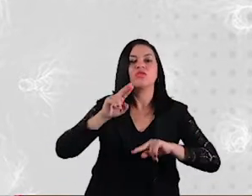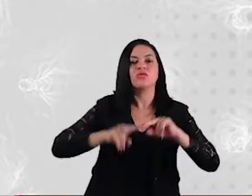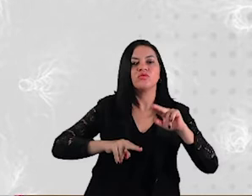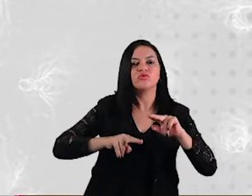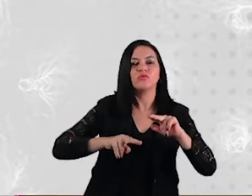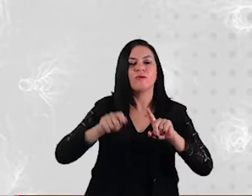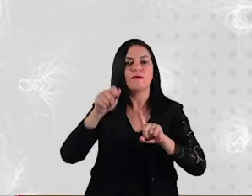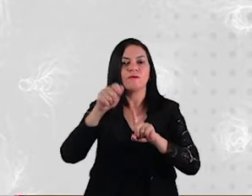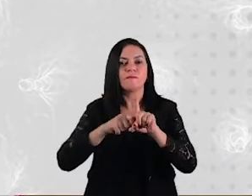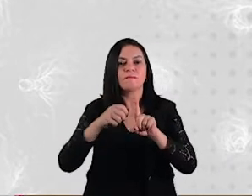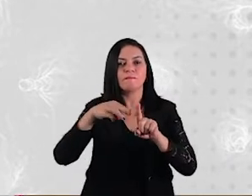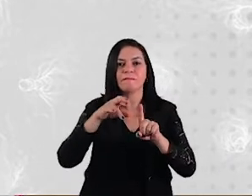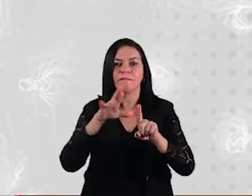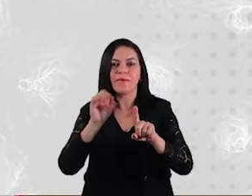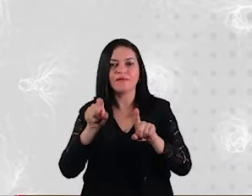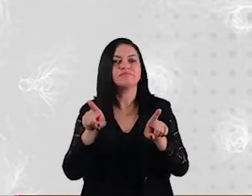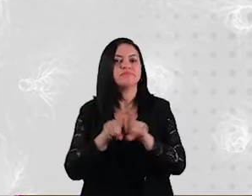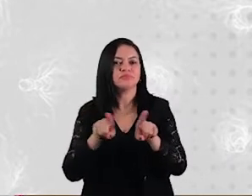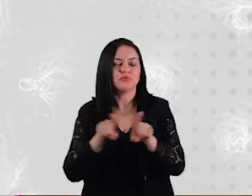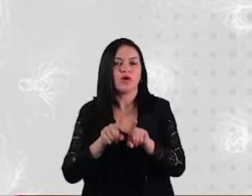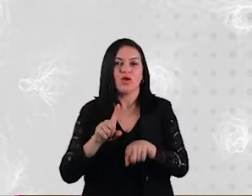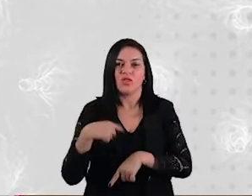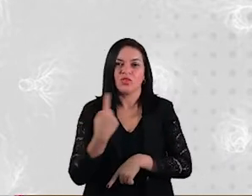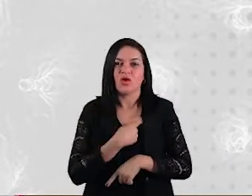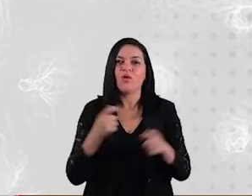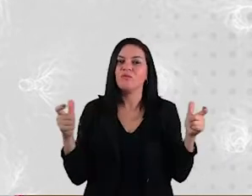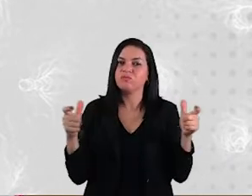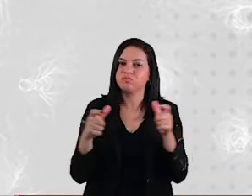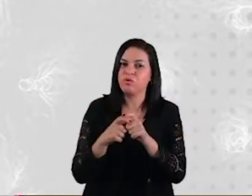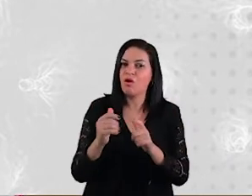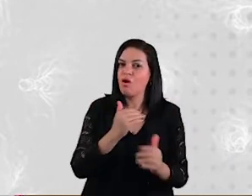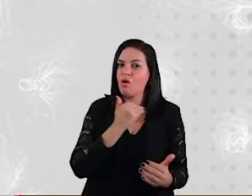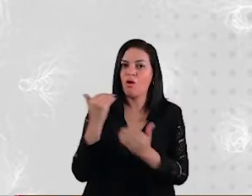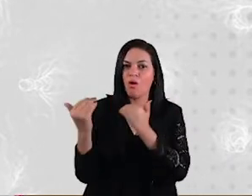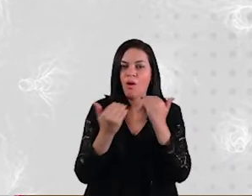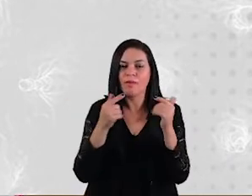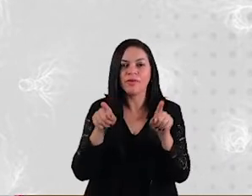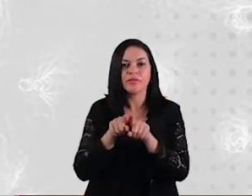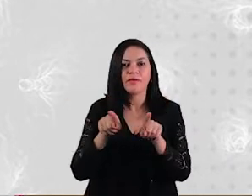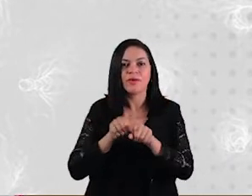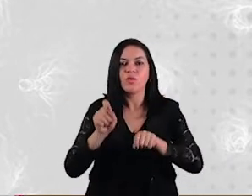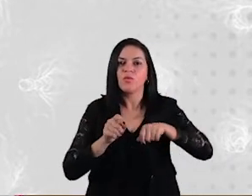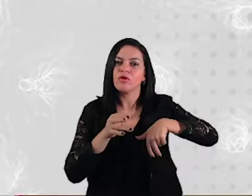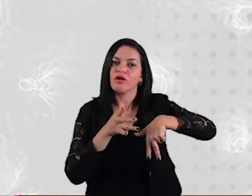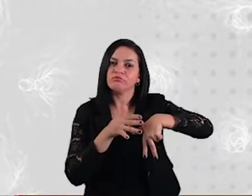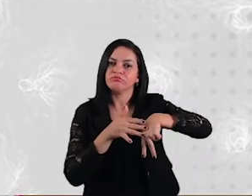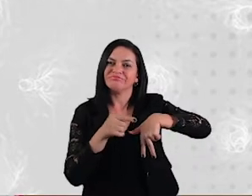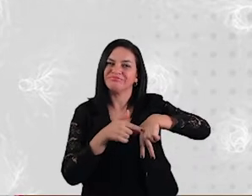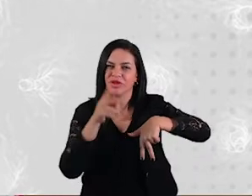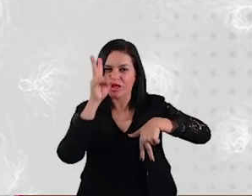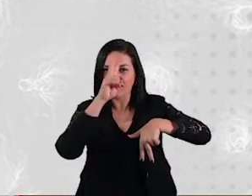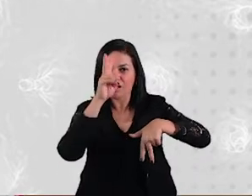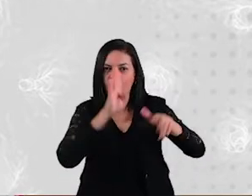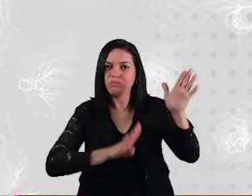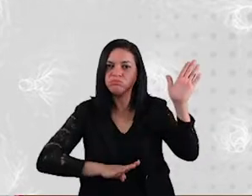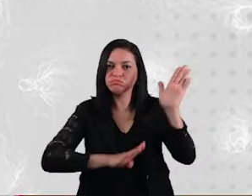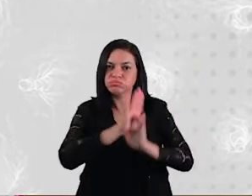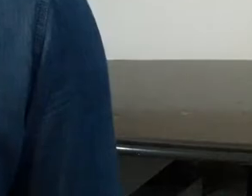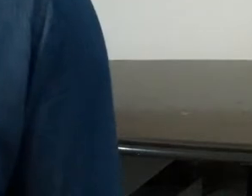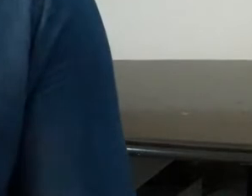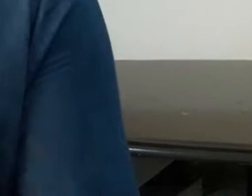uma acentuada queda tanto de óbitos como também de casos em relação ao ápice